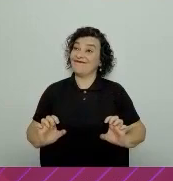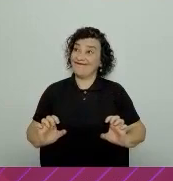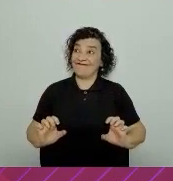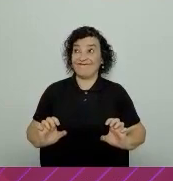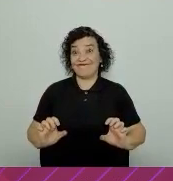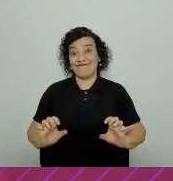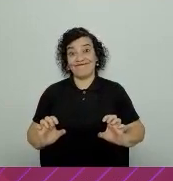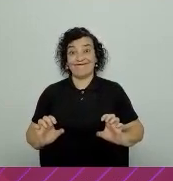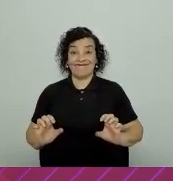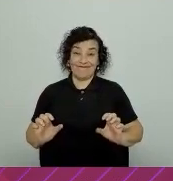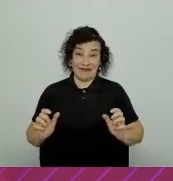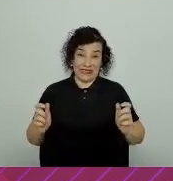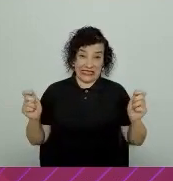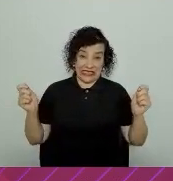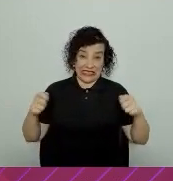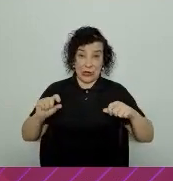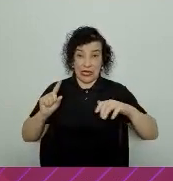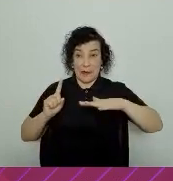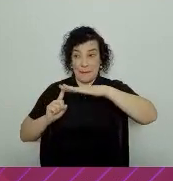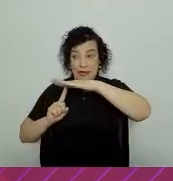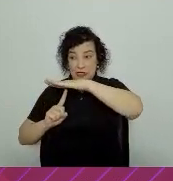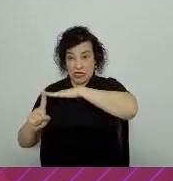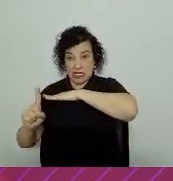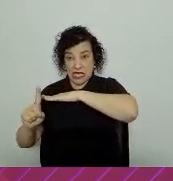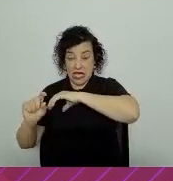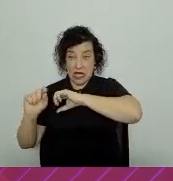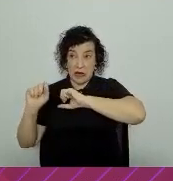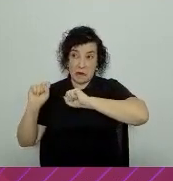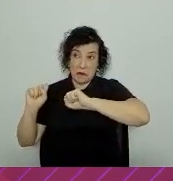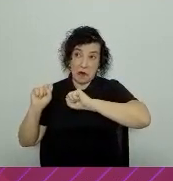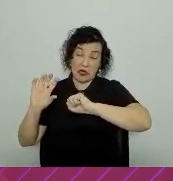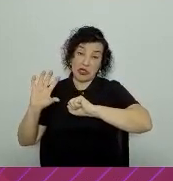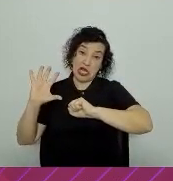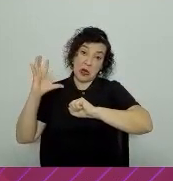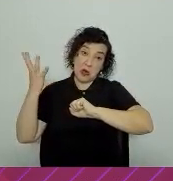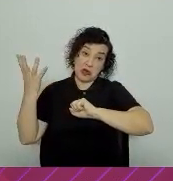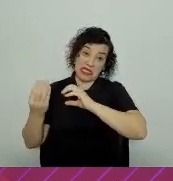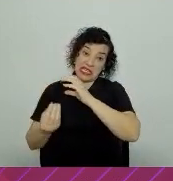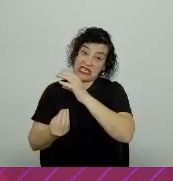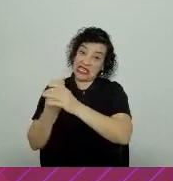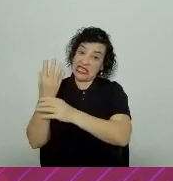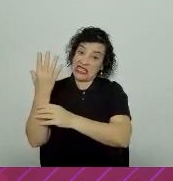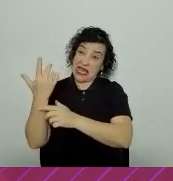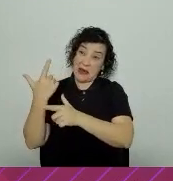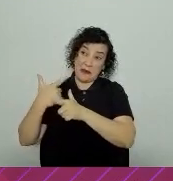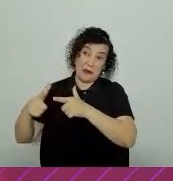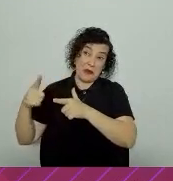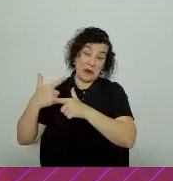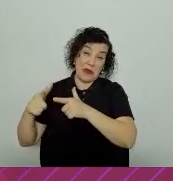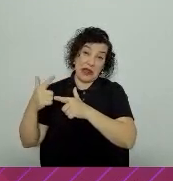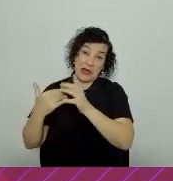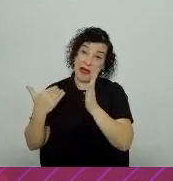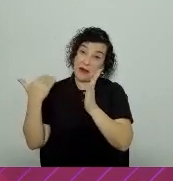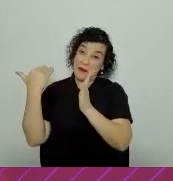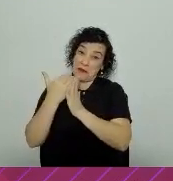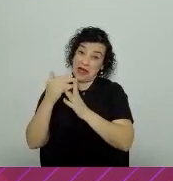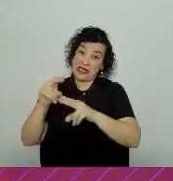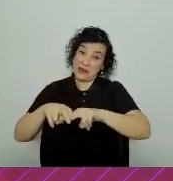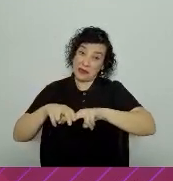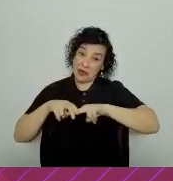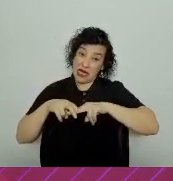a gente personalizar tudo isso não vai realmente gerar um sei lá outro tipo de problema também por conta dessas partes então